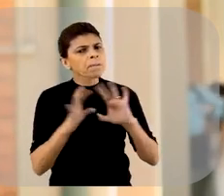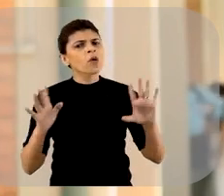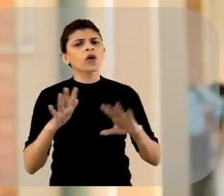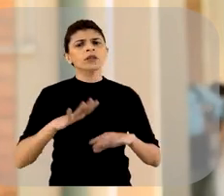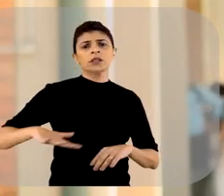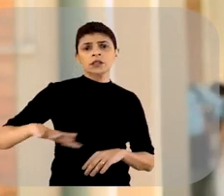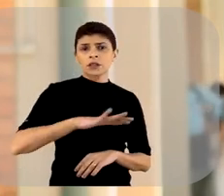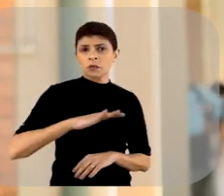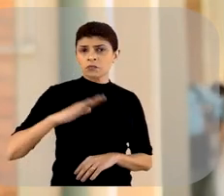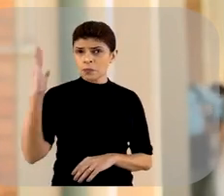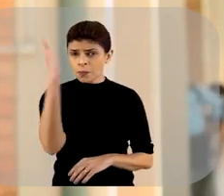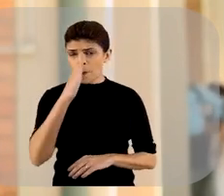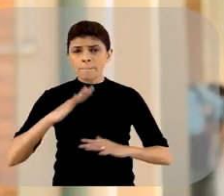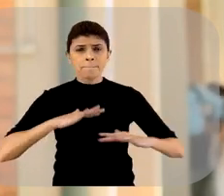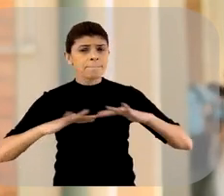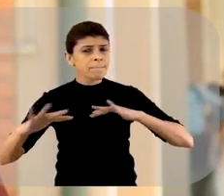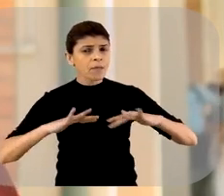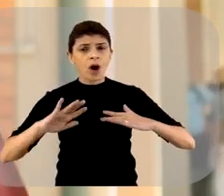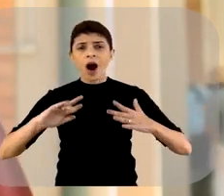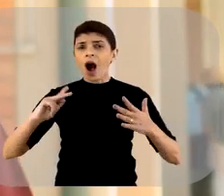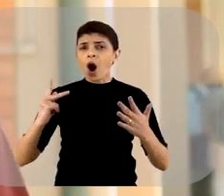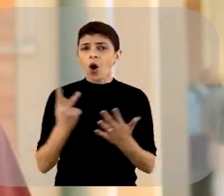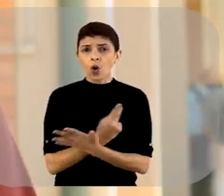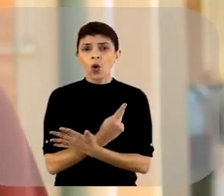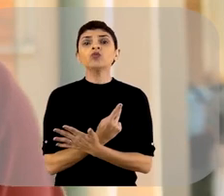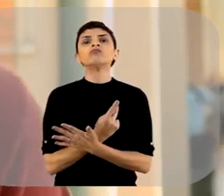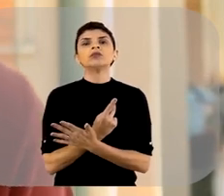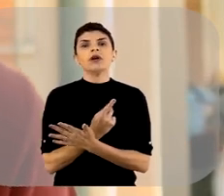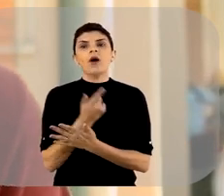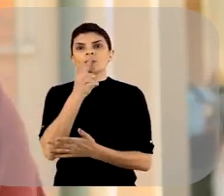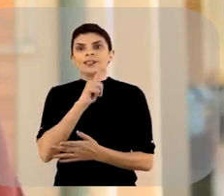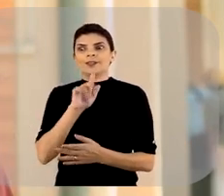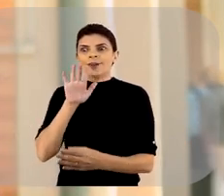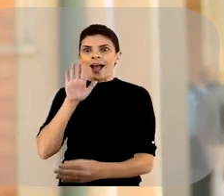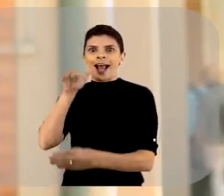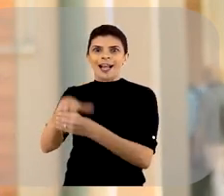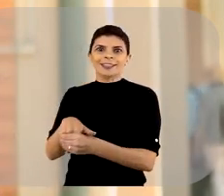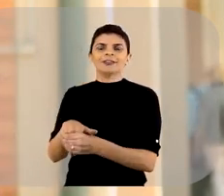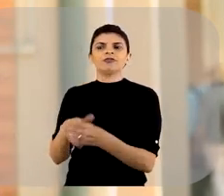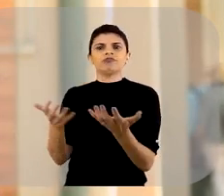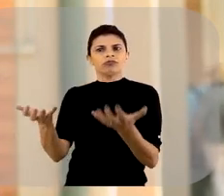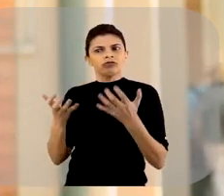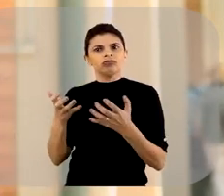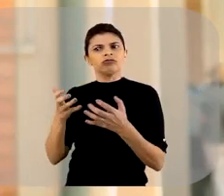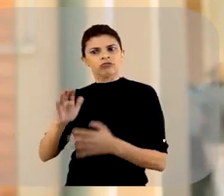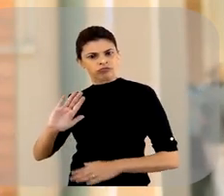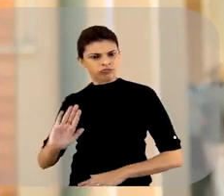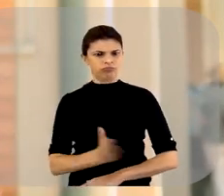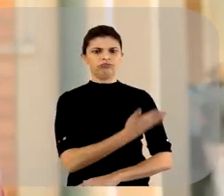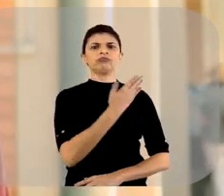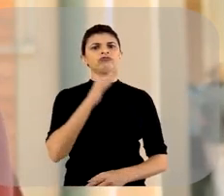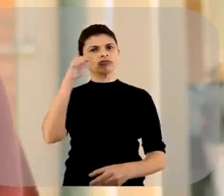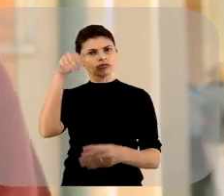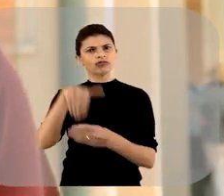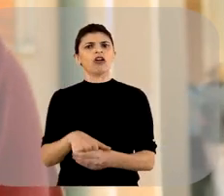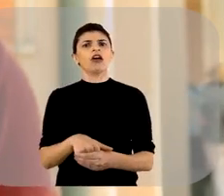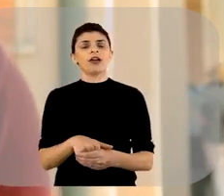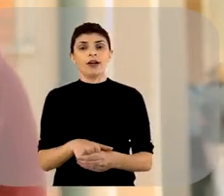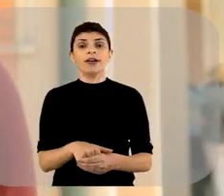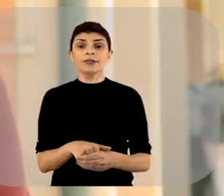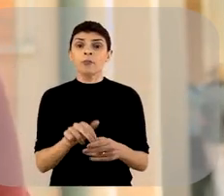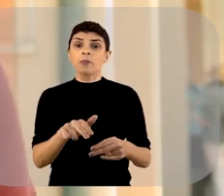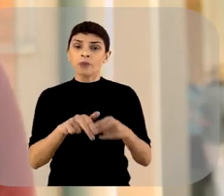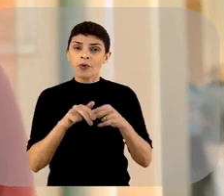país, todo aquele movimento que aconteceu, que culminou com as eleições diretas, anterior, inicialmente com a anistia,